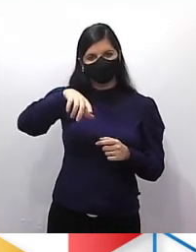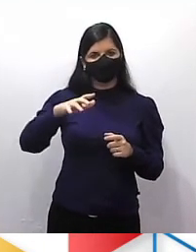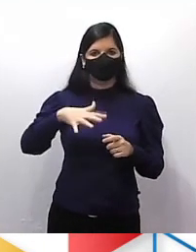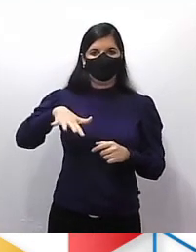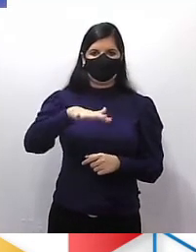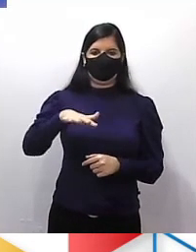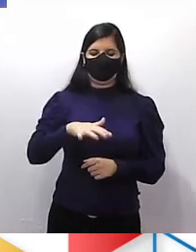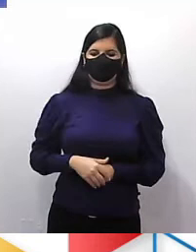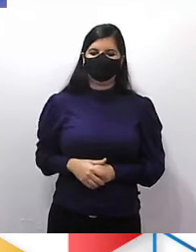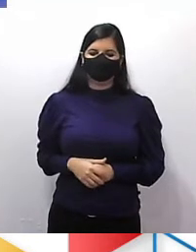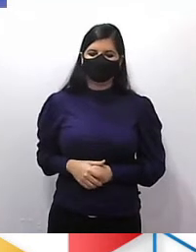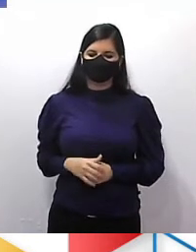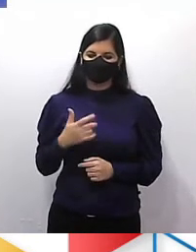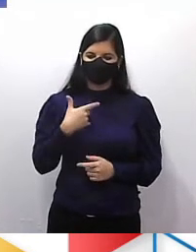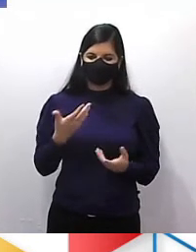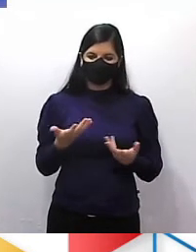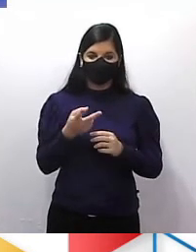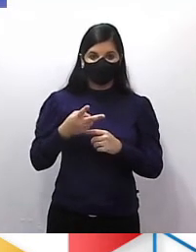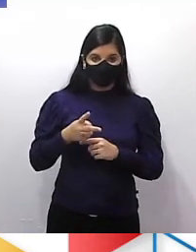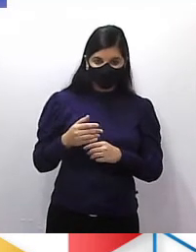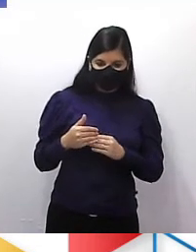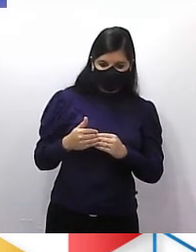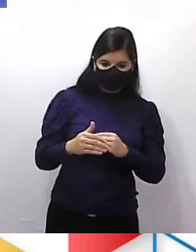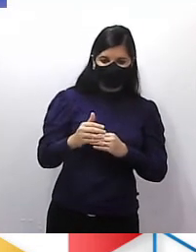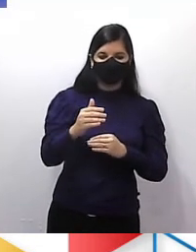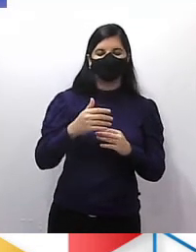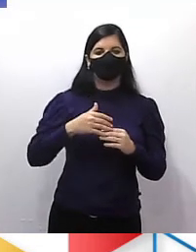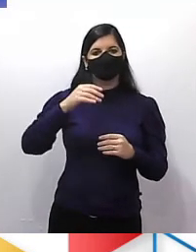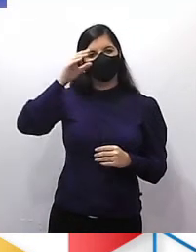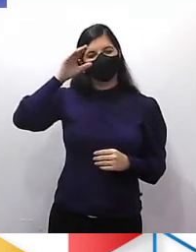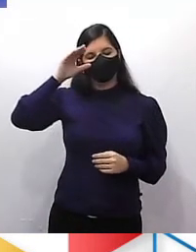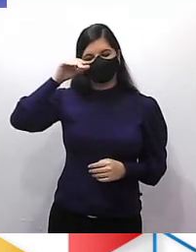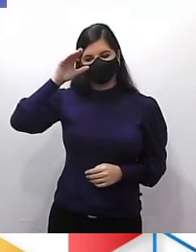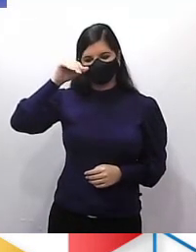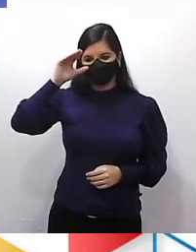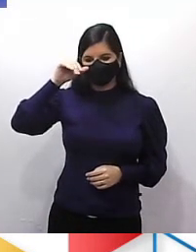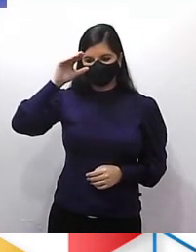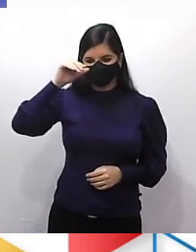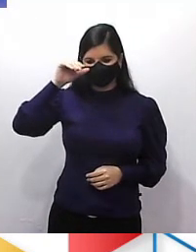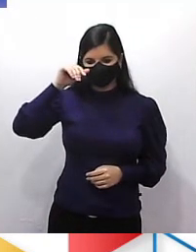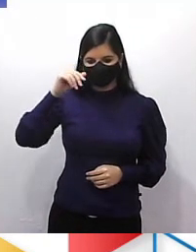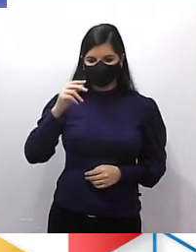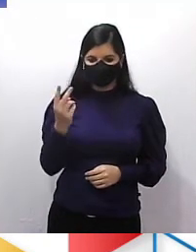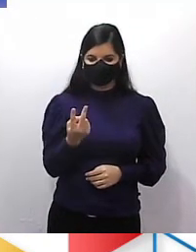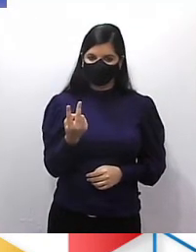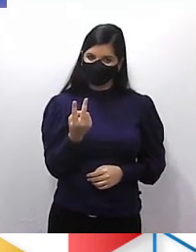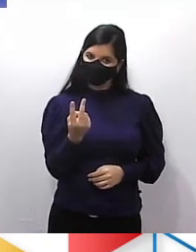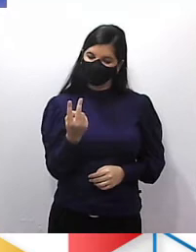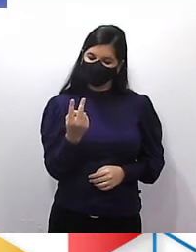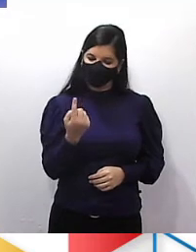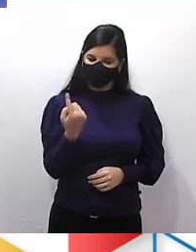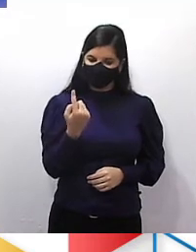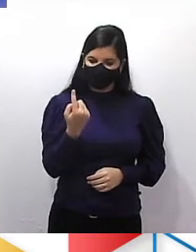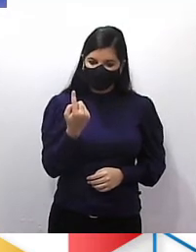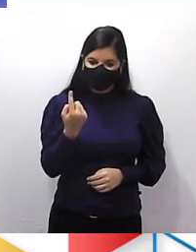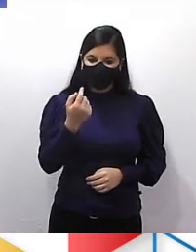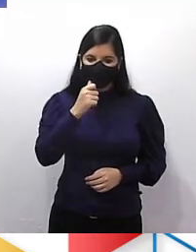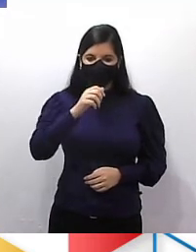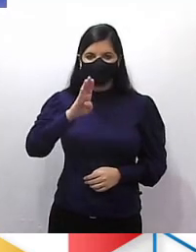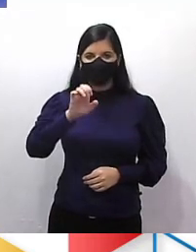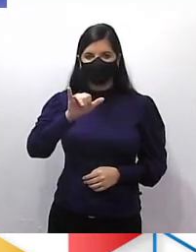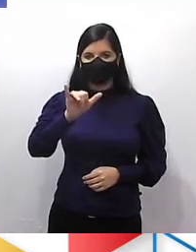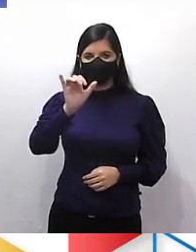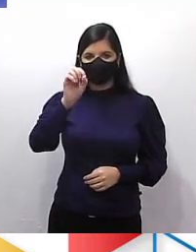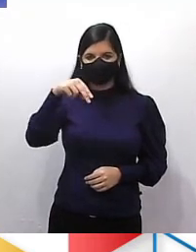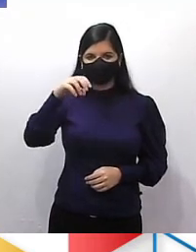cenários. Olha só, na sequência, eu trouxe para vocês duas representações. Primeiro, Beyoncé, ela